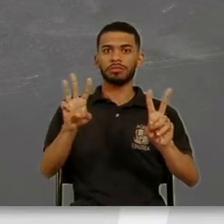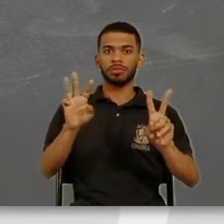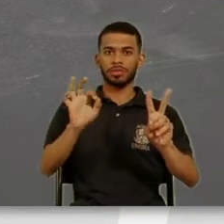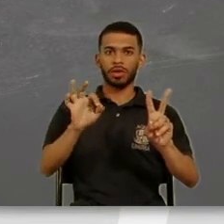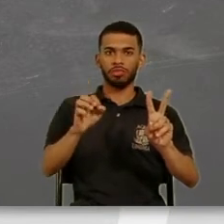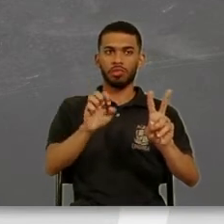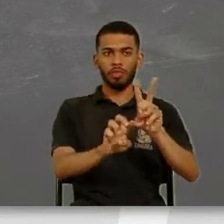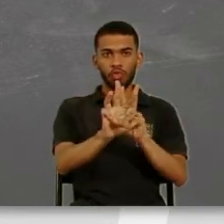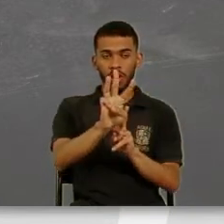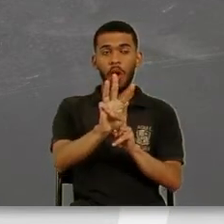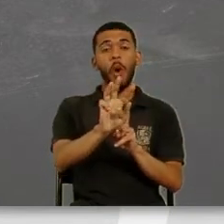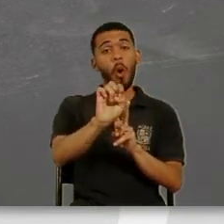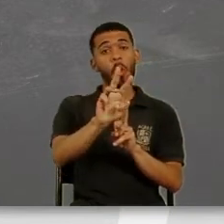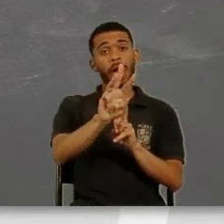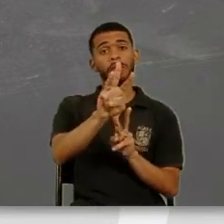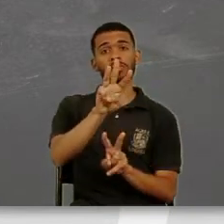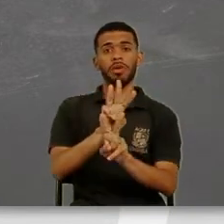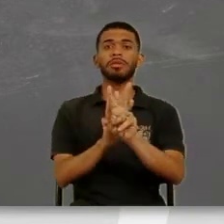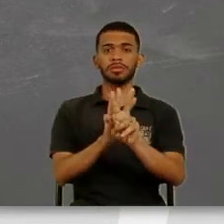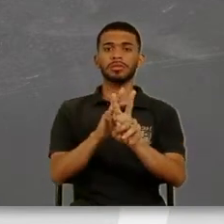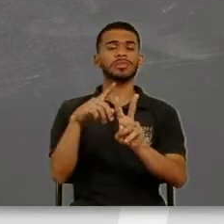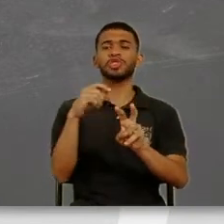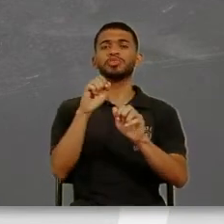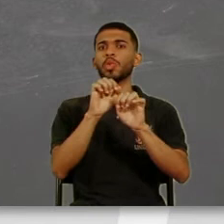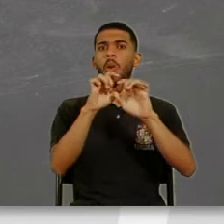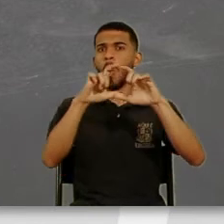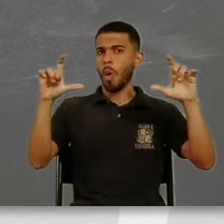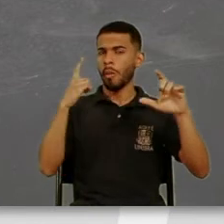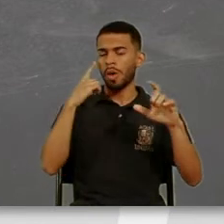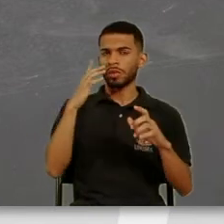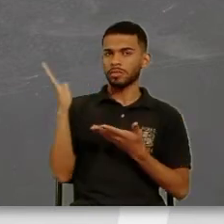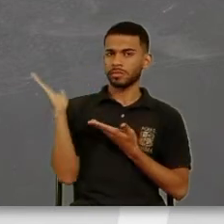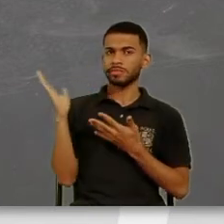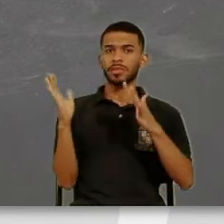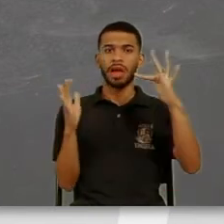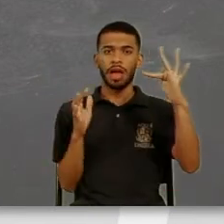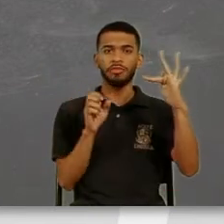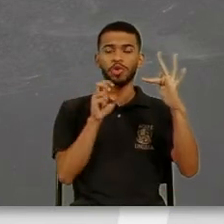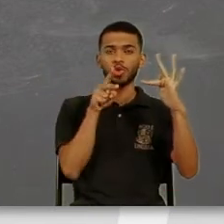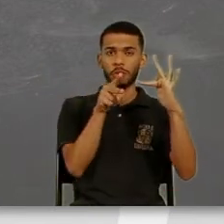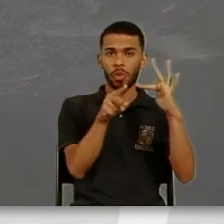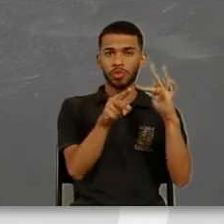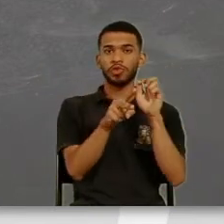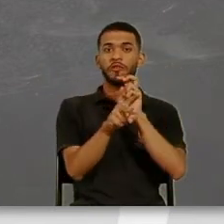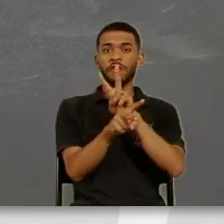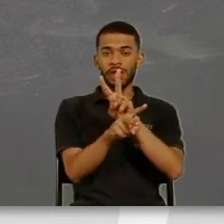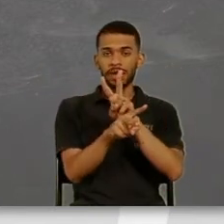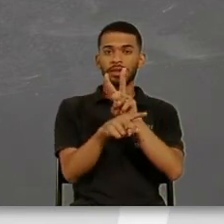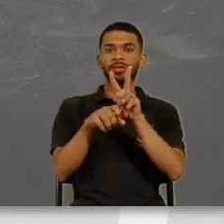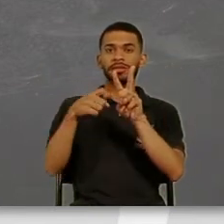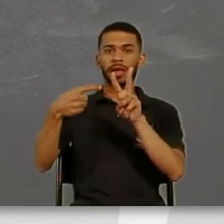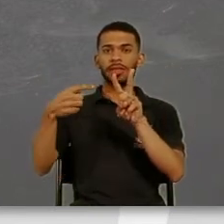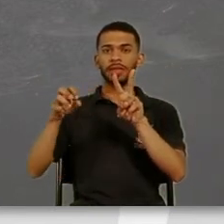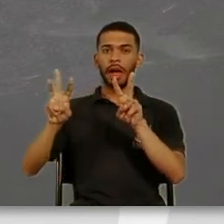aplicação de V em W e a gente escreve da seguinte forma, F, dois pontos, V seta W.